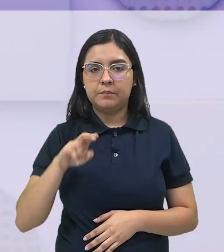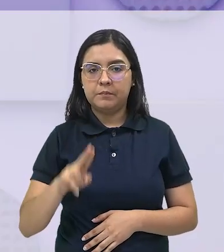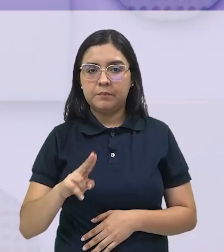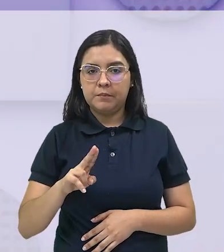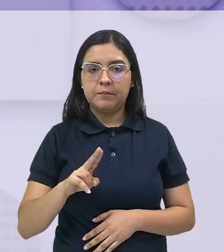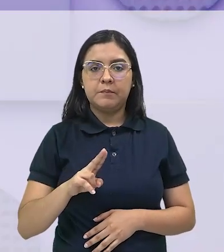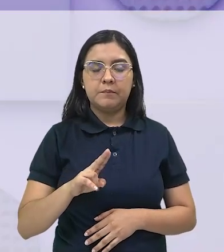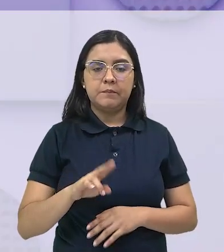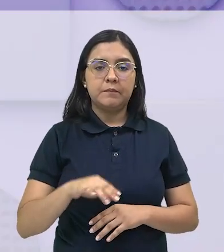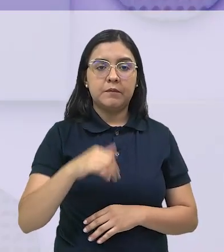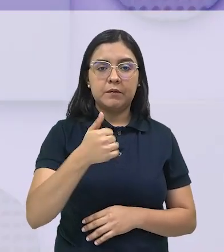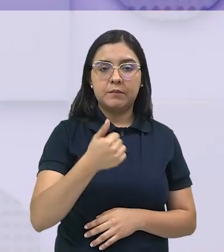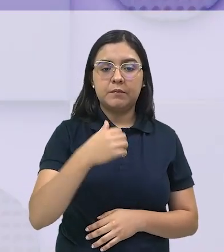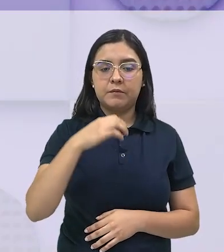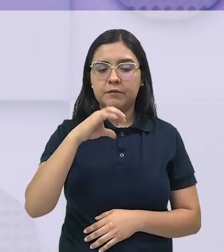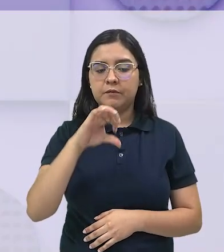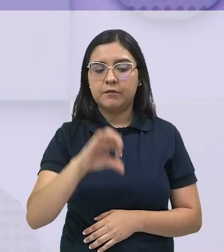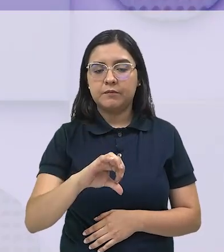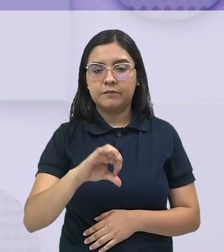Em